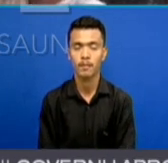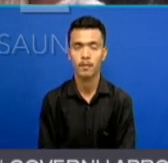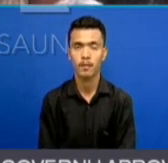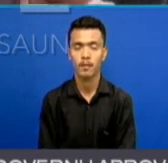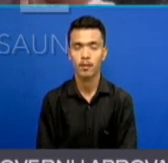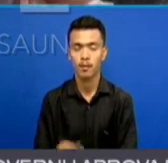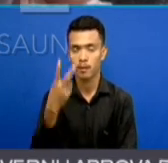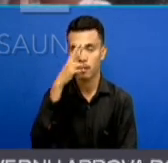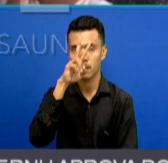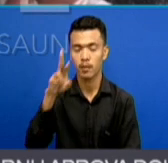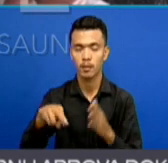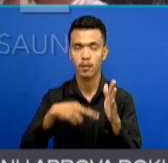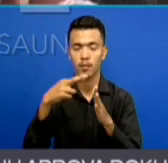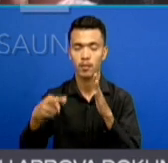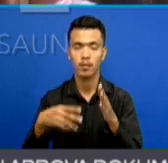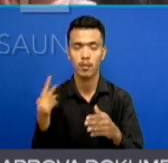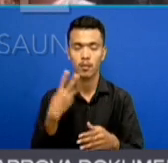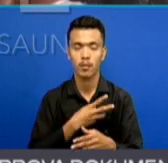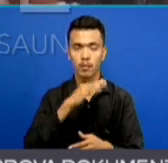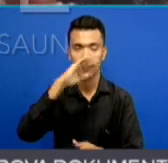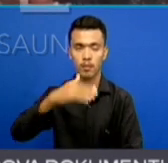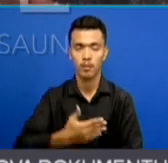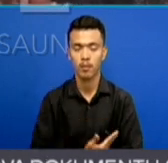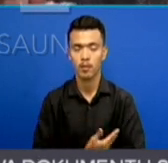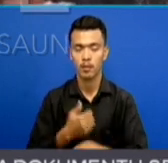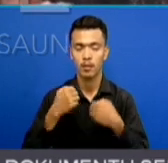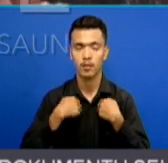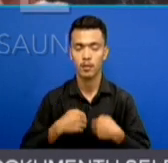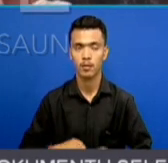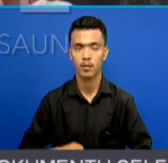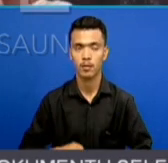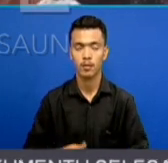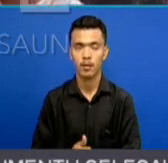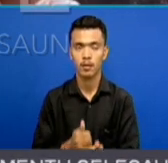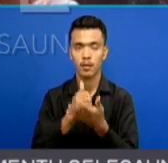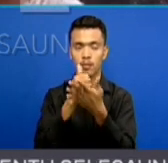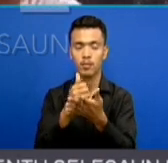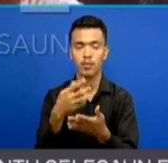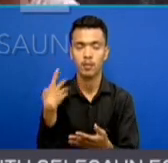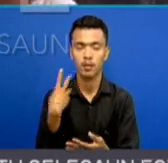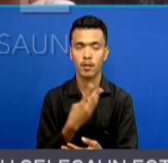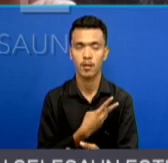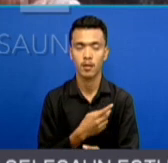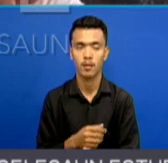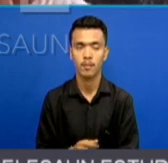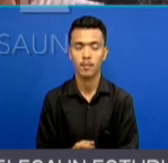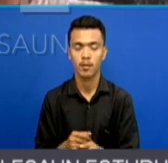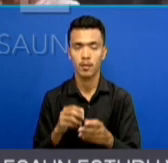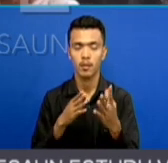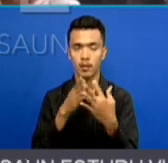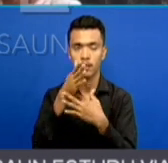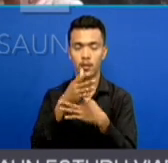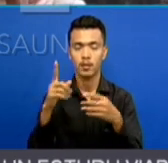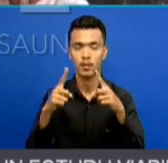controla regular a minha on ne saúde apoio idene ajuda tebes a minha on hodi acesso